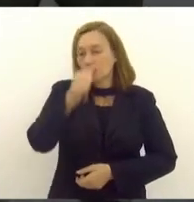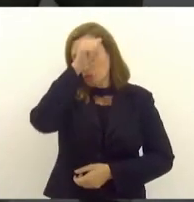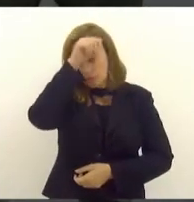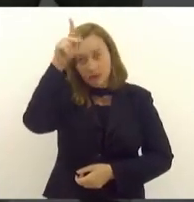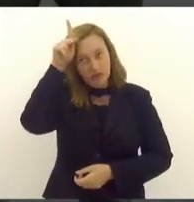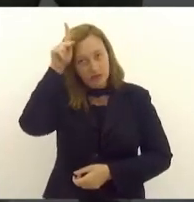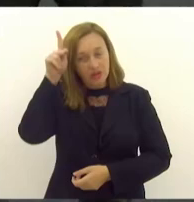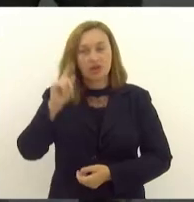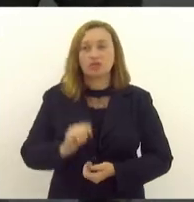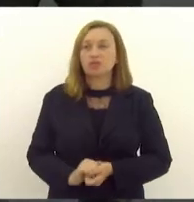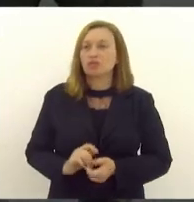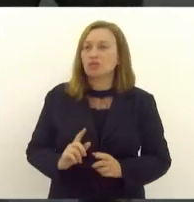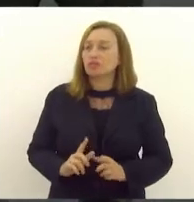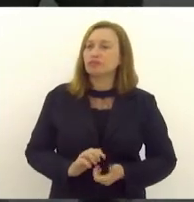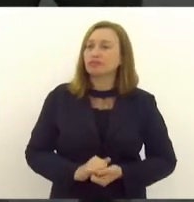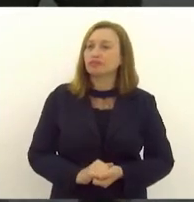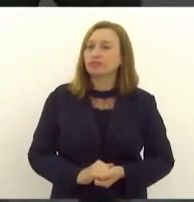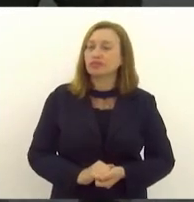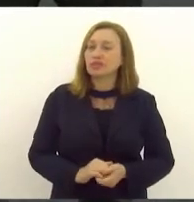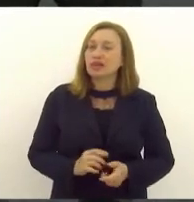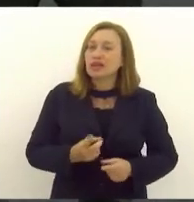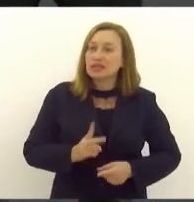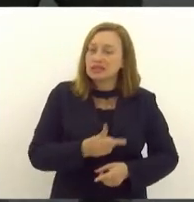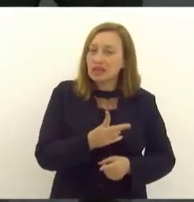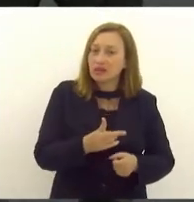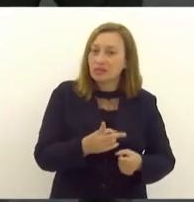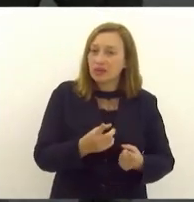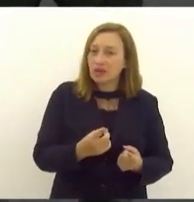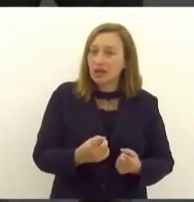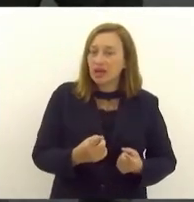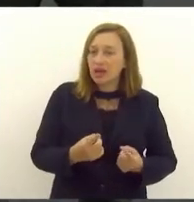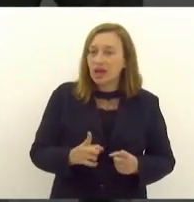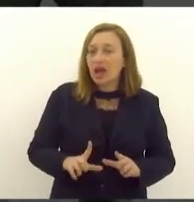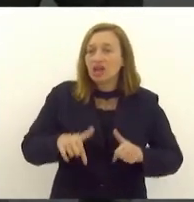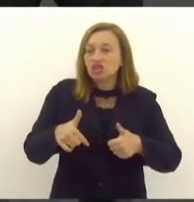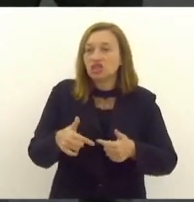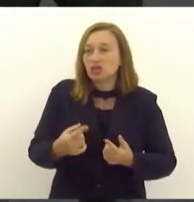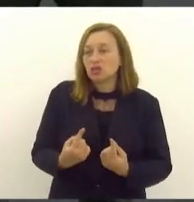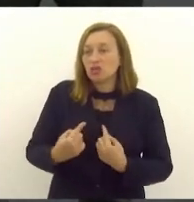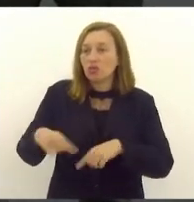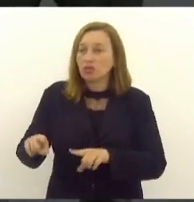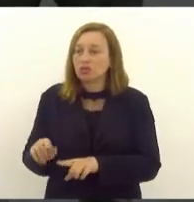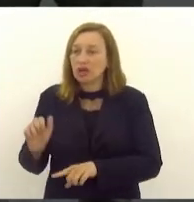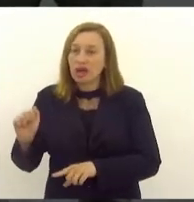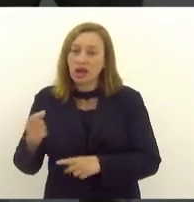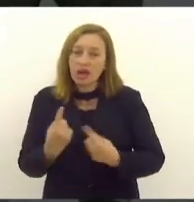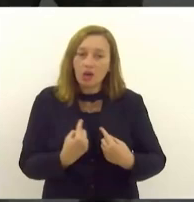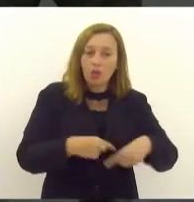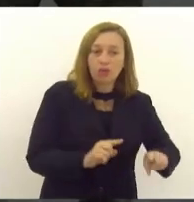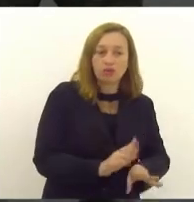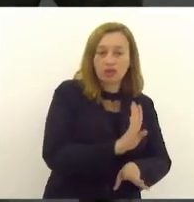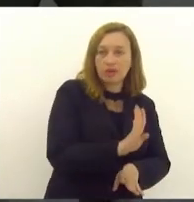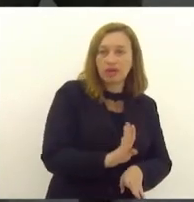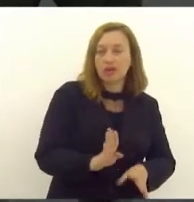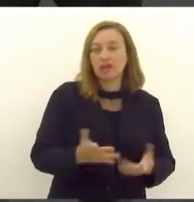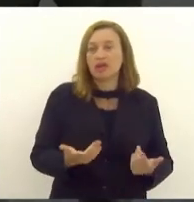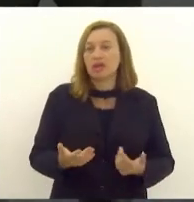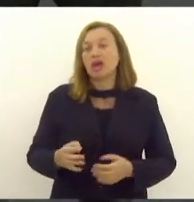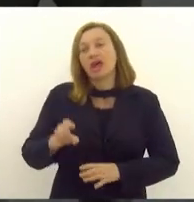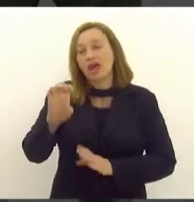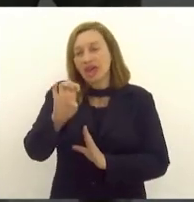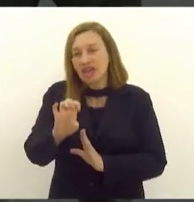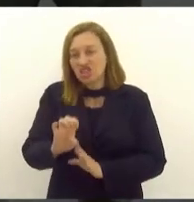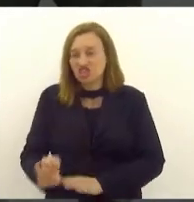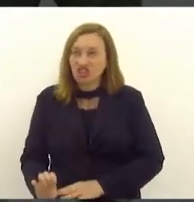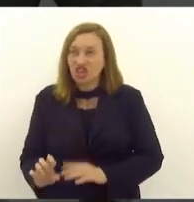é sempre colocar uns contra os outros aliás é uma é uma narrativa sempre da esquerda Tenta colocar brancos